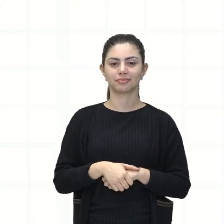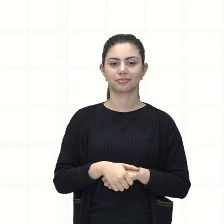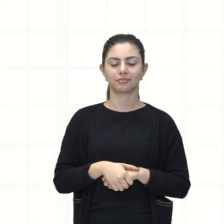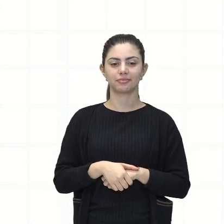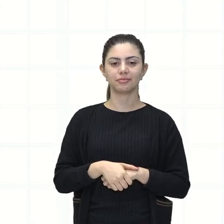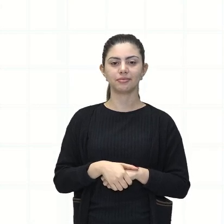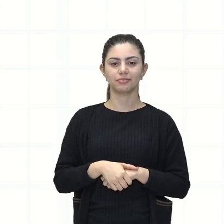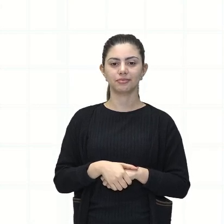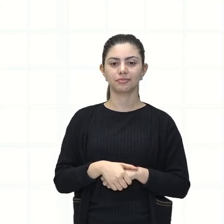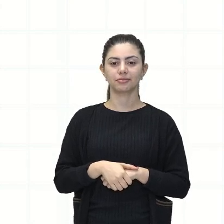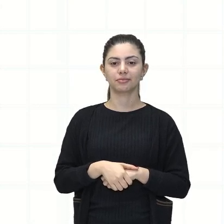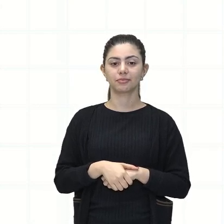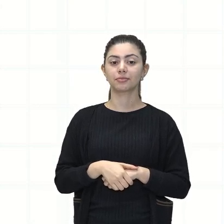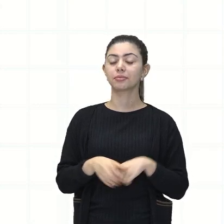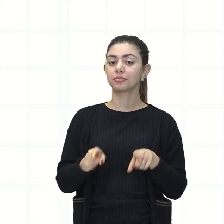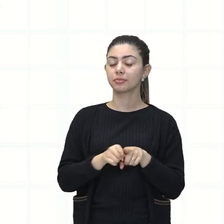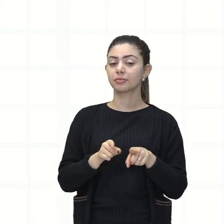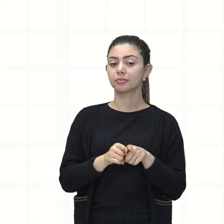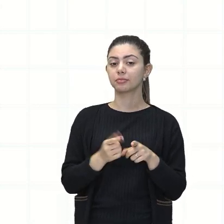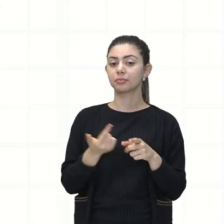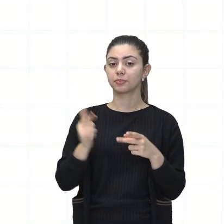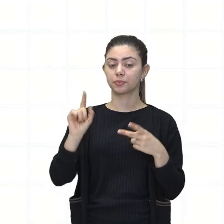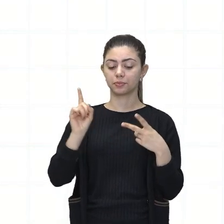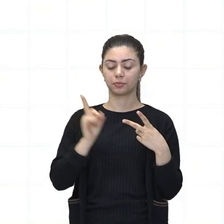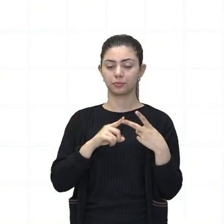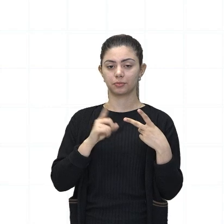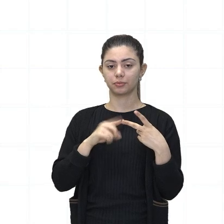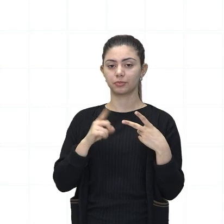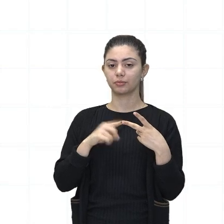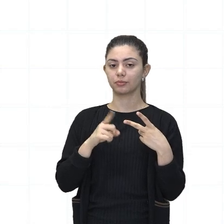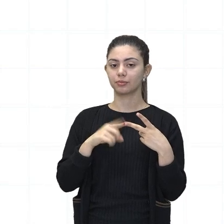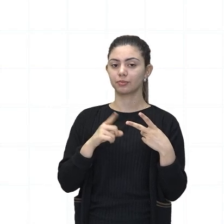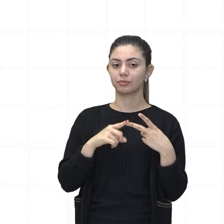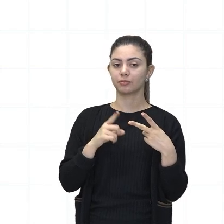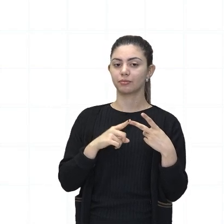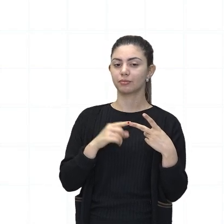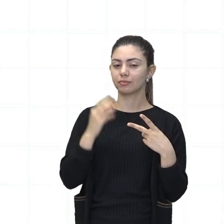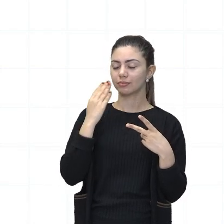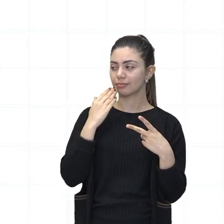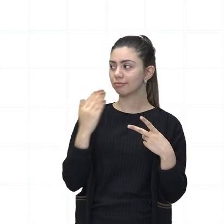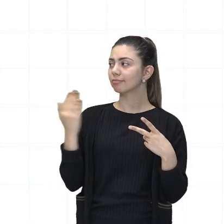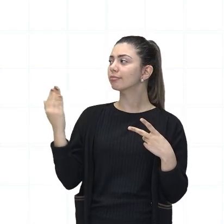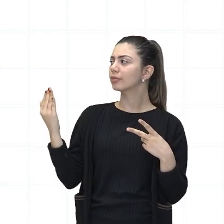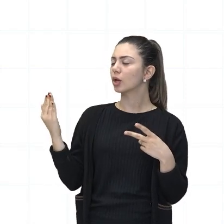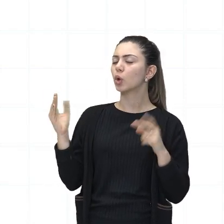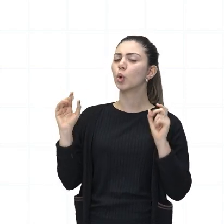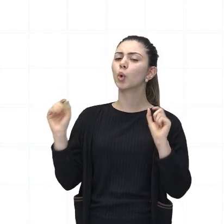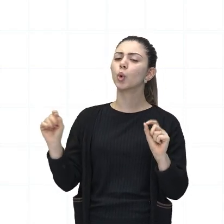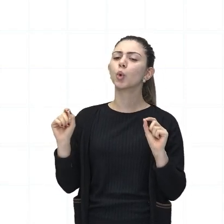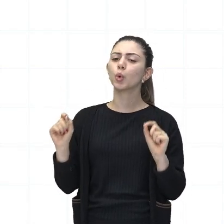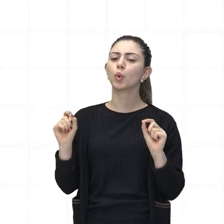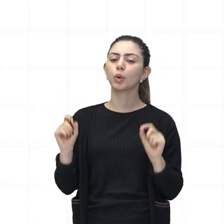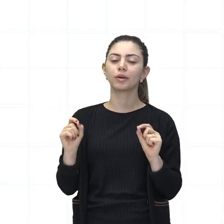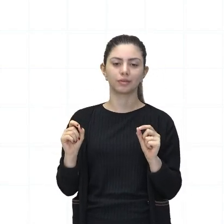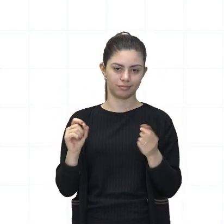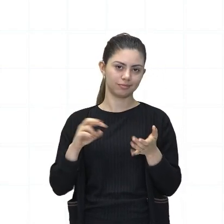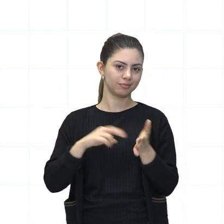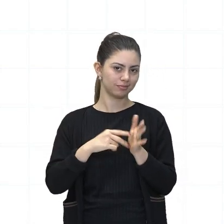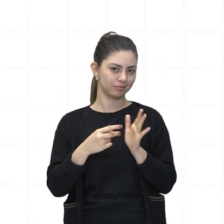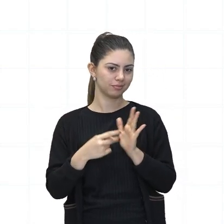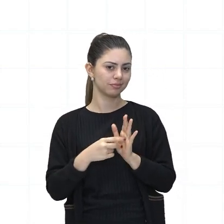Temos ainda aí na nossa listinha, não é? O Chronicles. Vamos ver o que são Chronicles, que